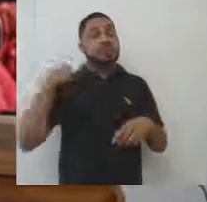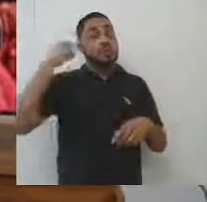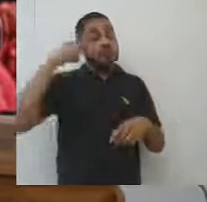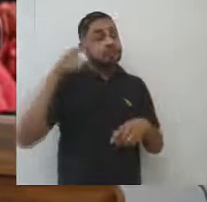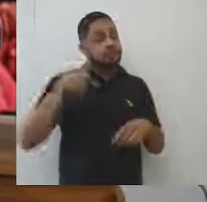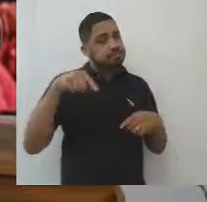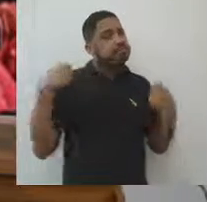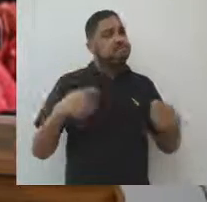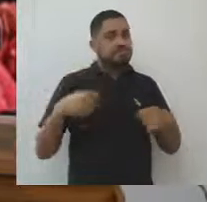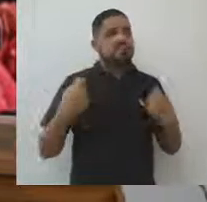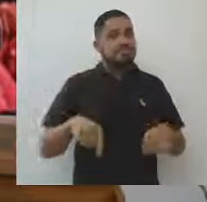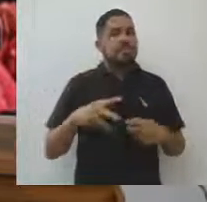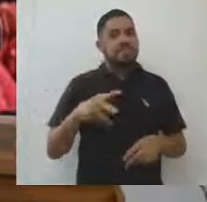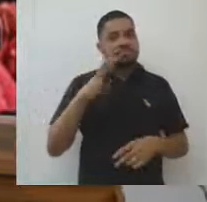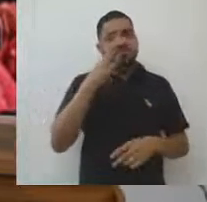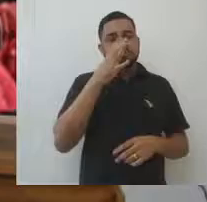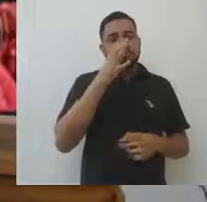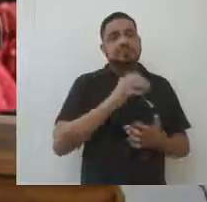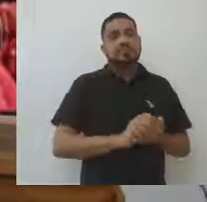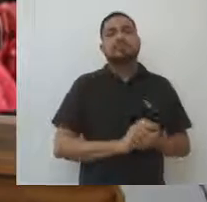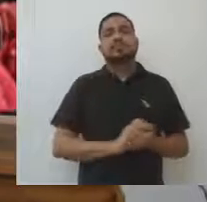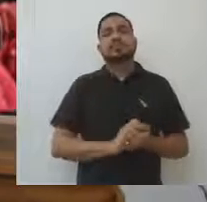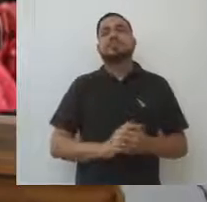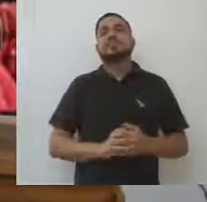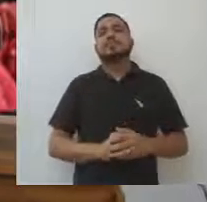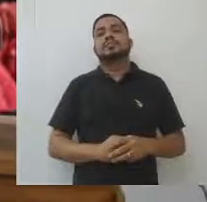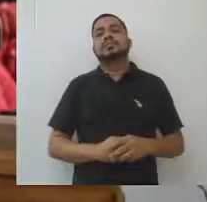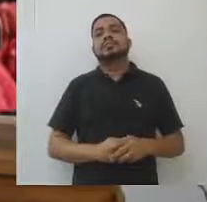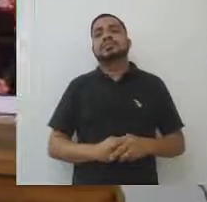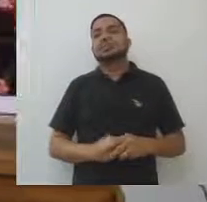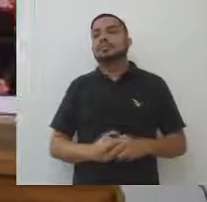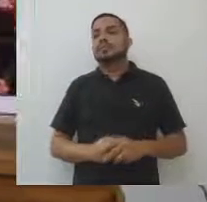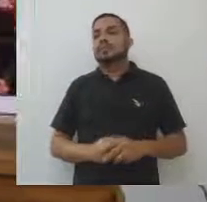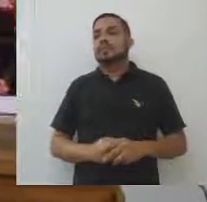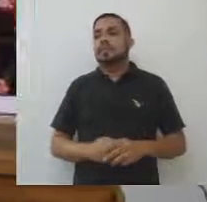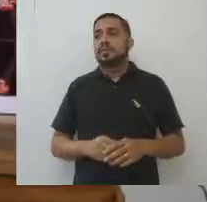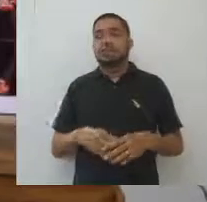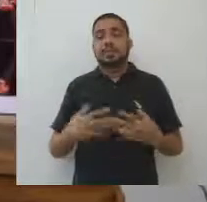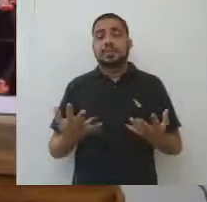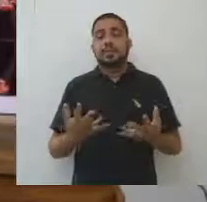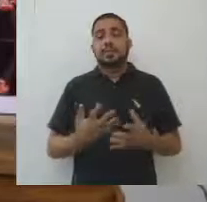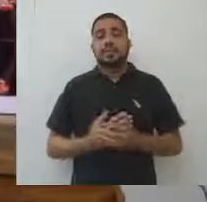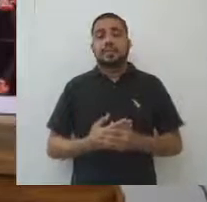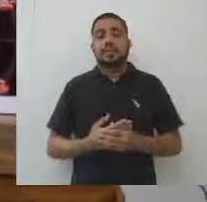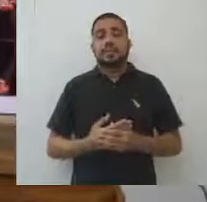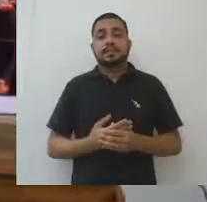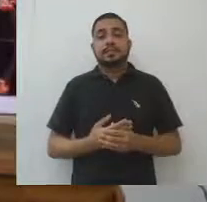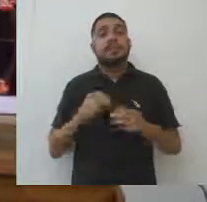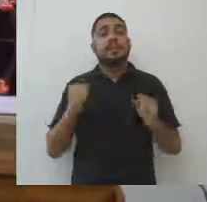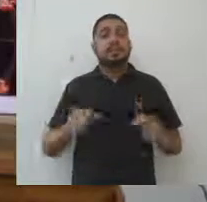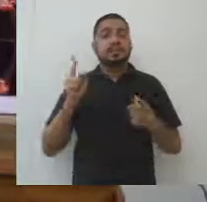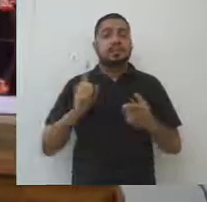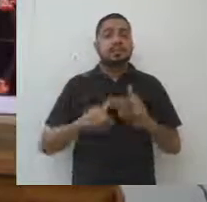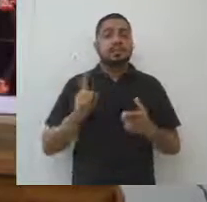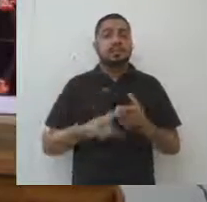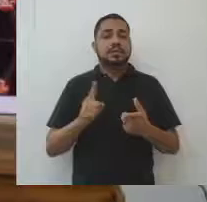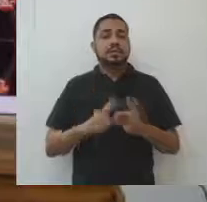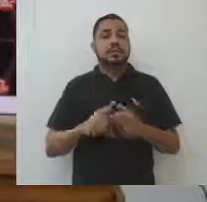precisam ver de dança, tá certo? Vamos lá, né? E você pode